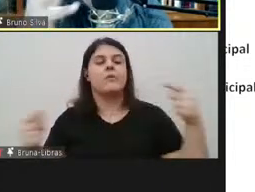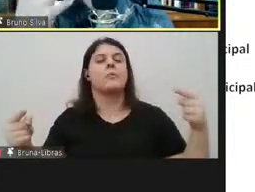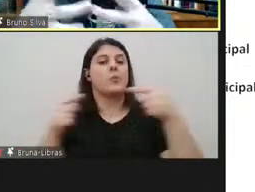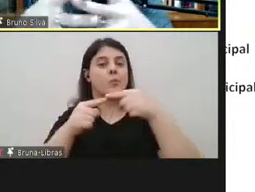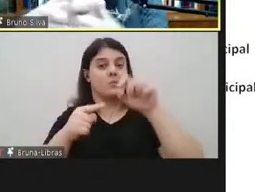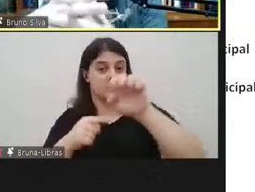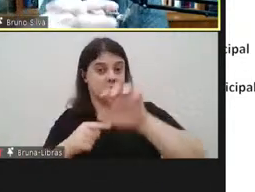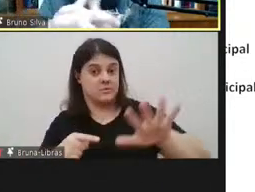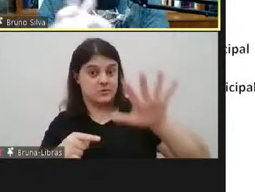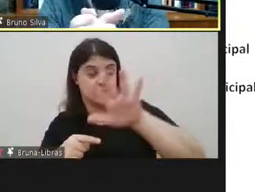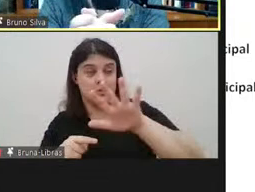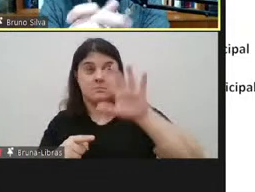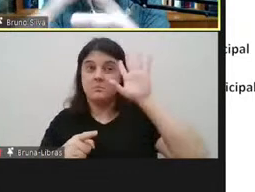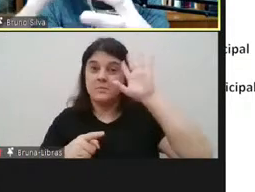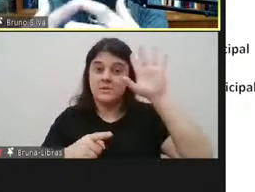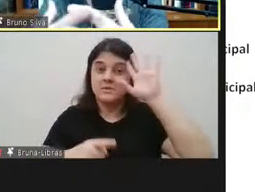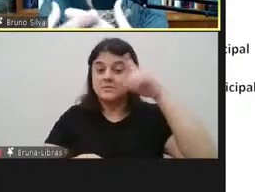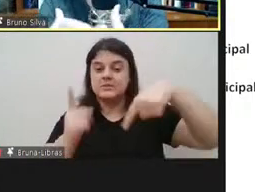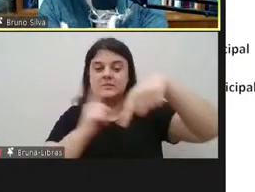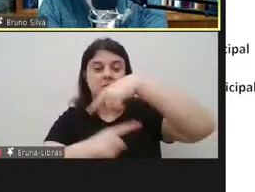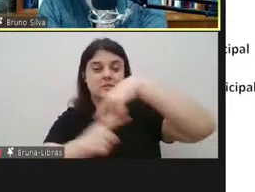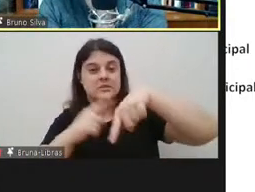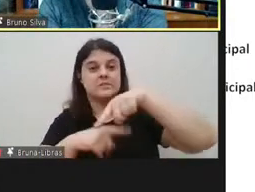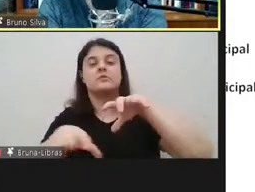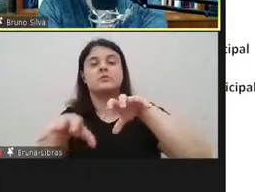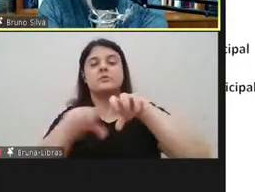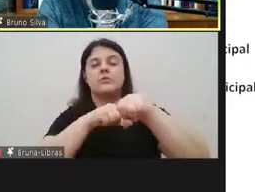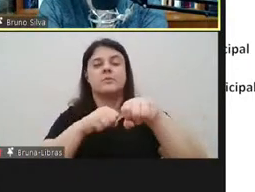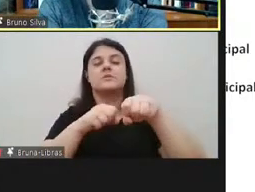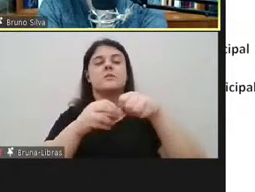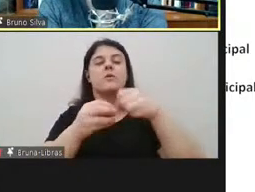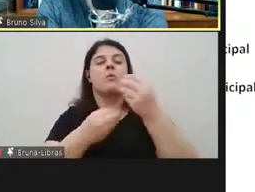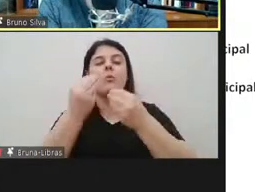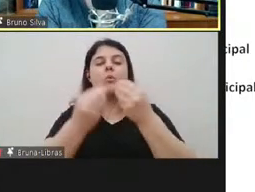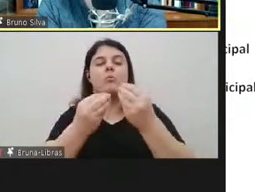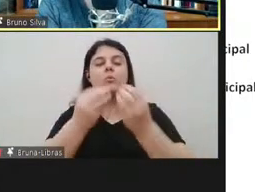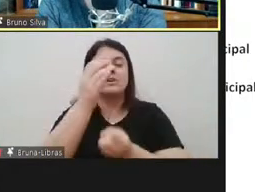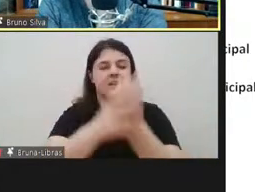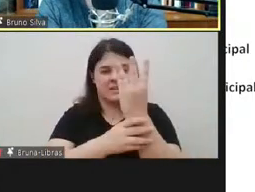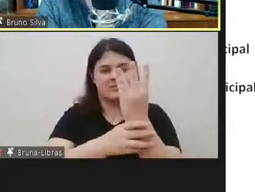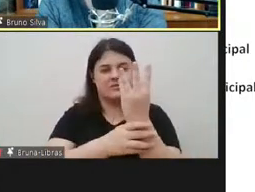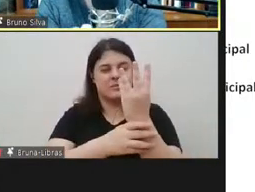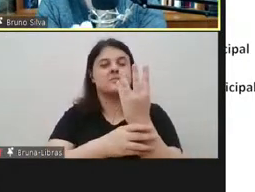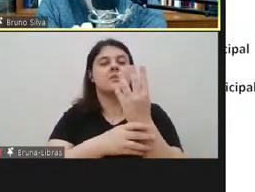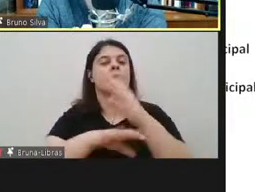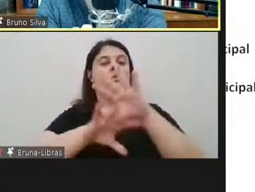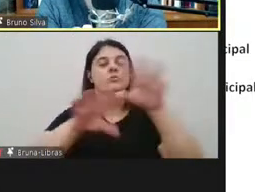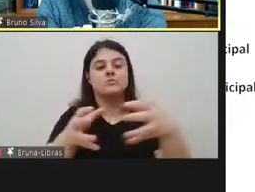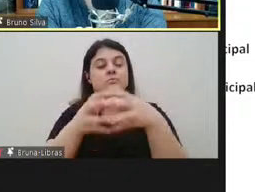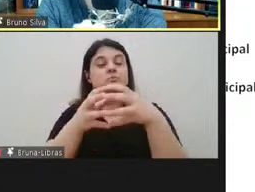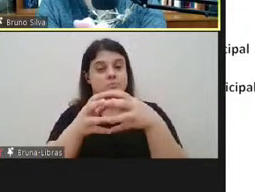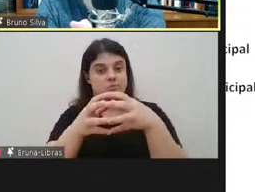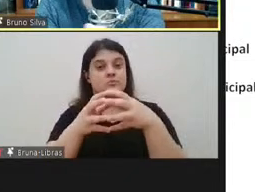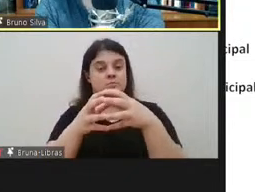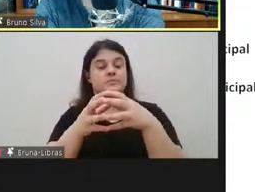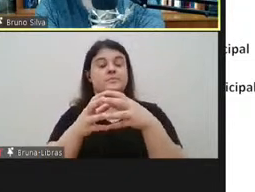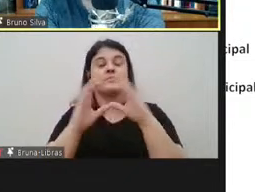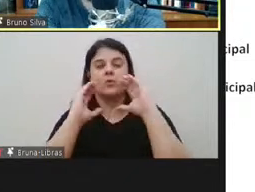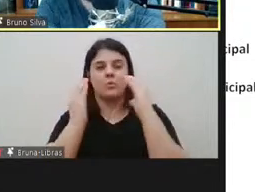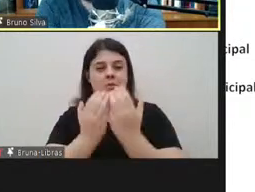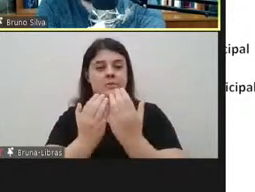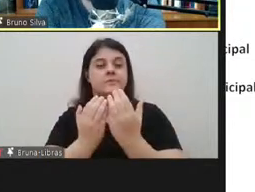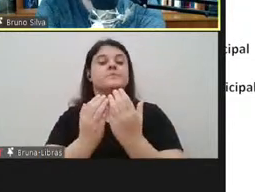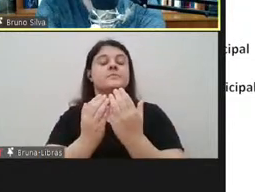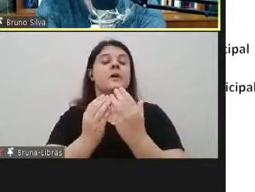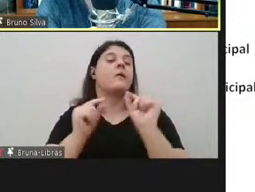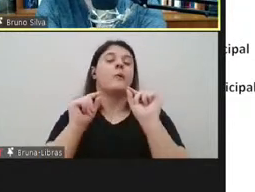união europeia na ideia de integração da formação de uma Comunidade Europeia esta perspectiva que no fundo vai dizer o seguinte né autores